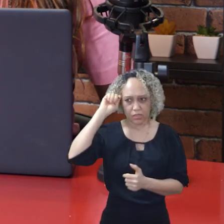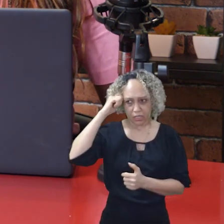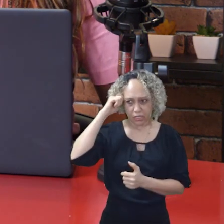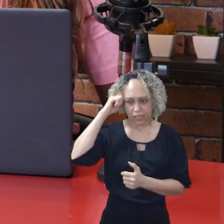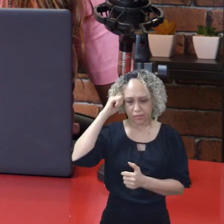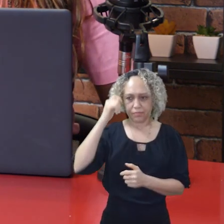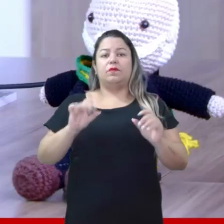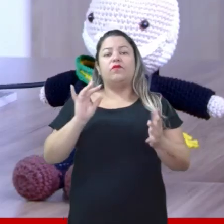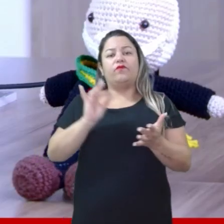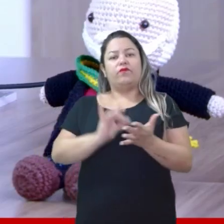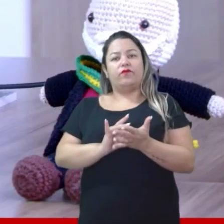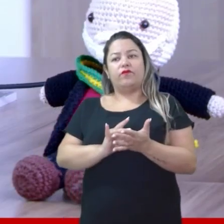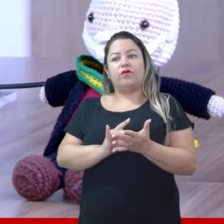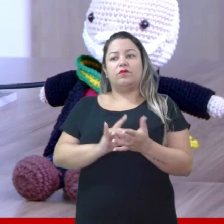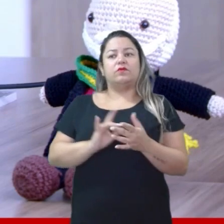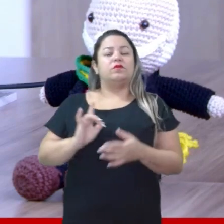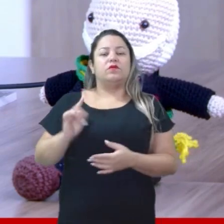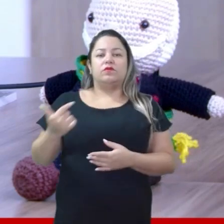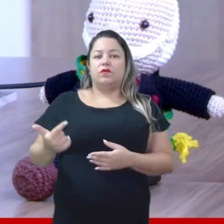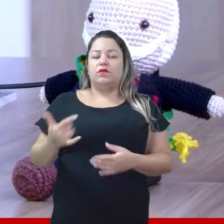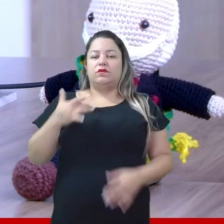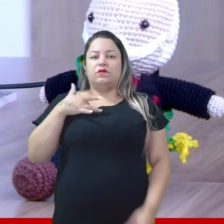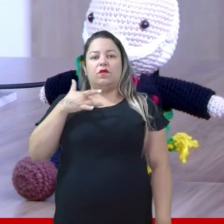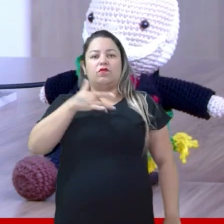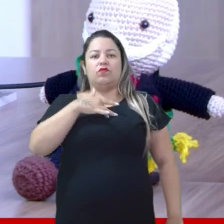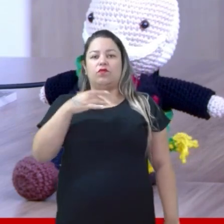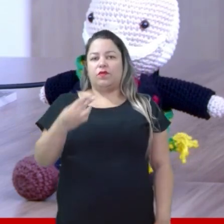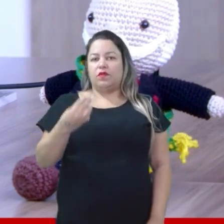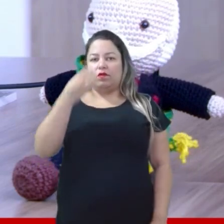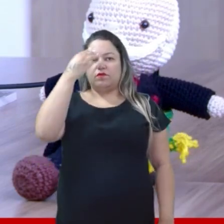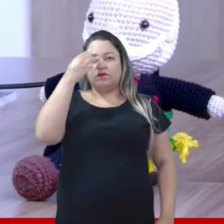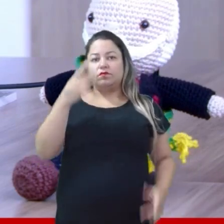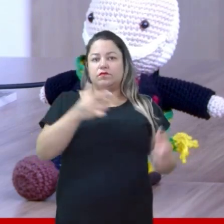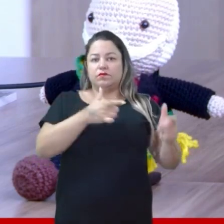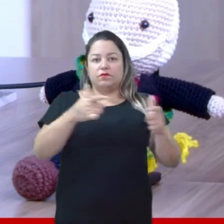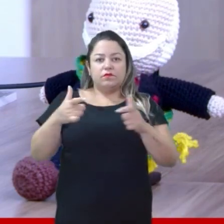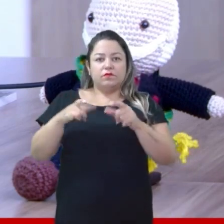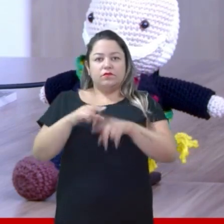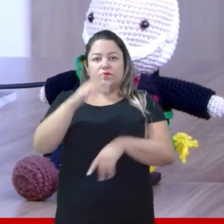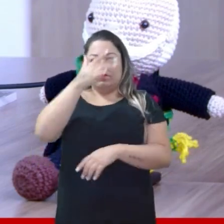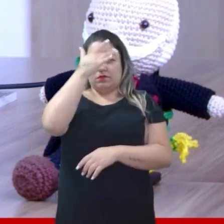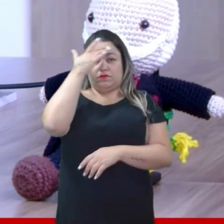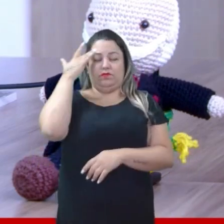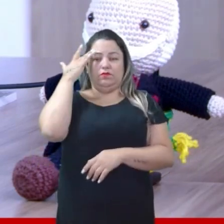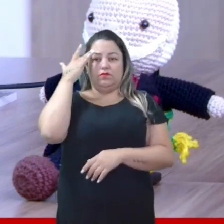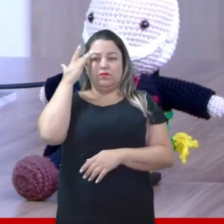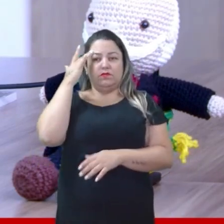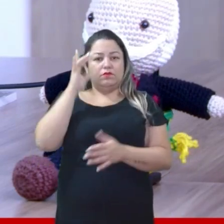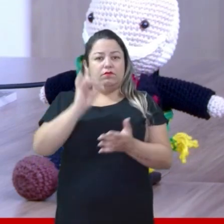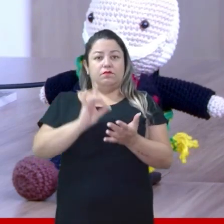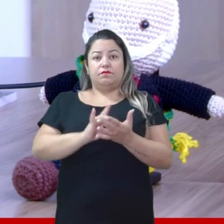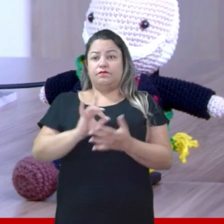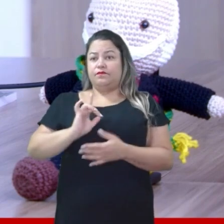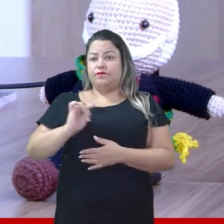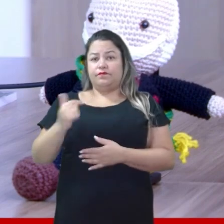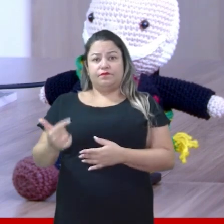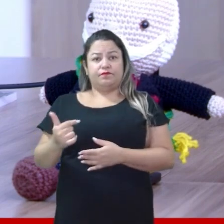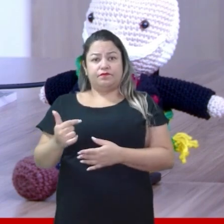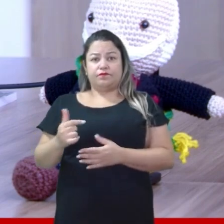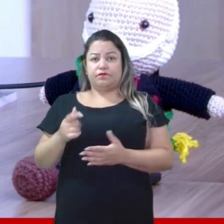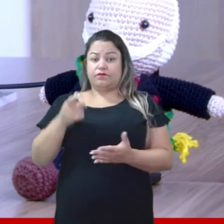negra. Não existe saúde mental em nenhum lugar, para nenhuma pessoa, na verdade, se não há garantia de